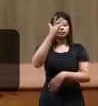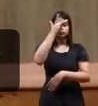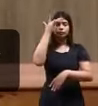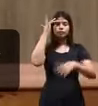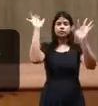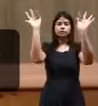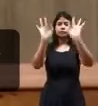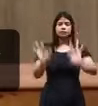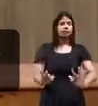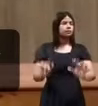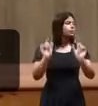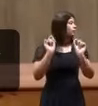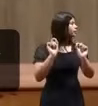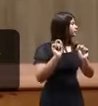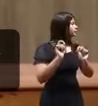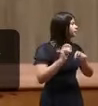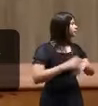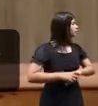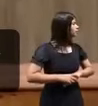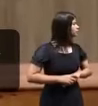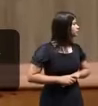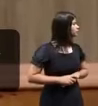bem-aventurados os nossos